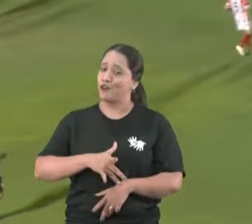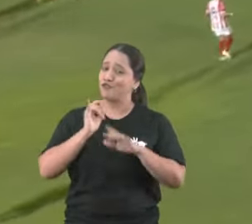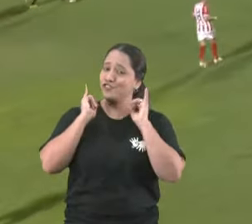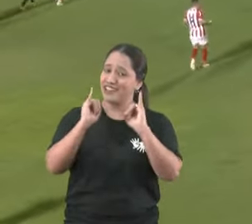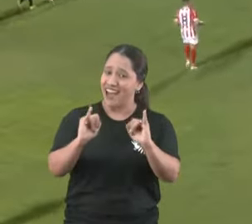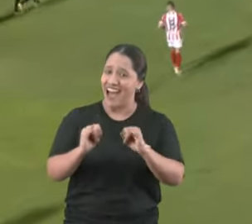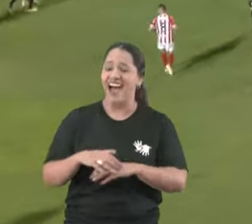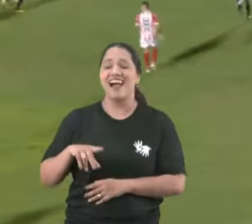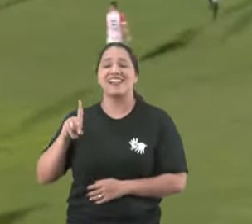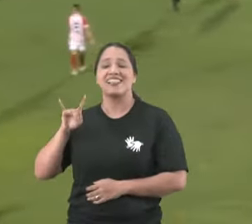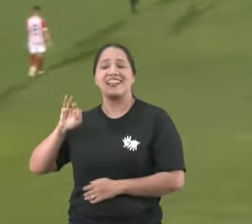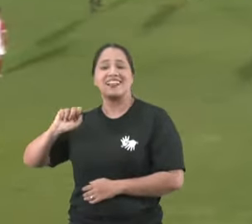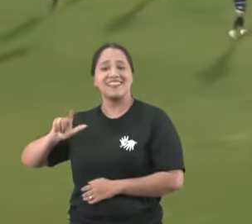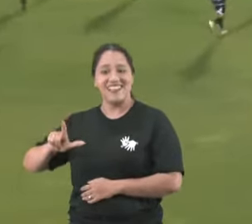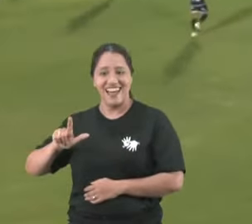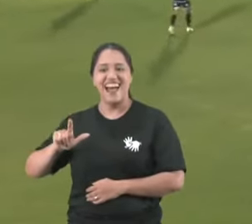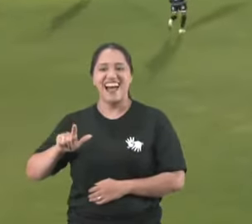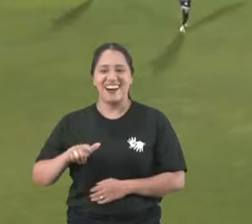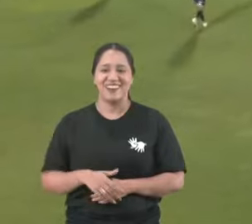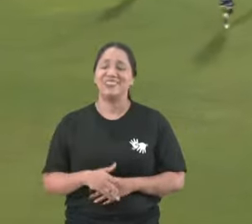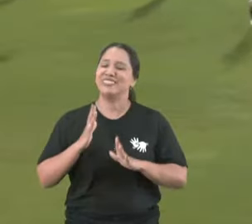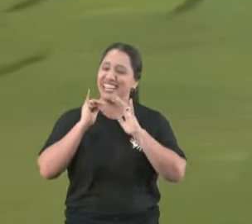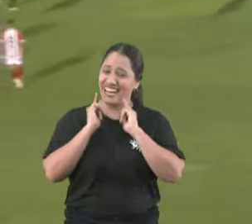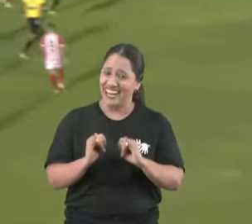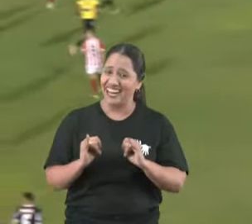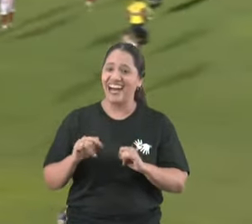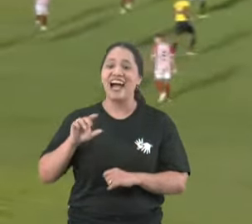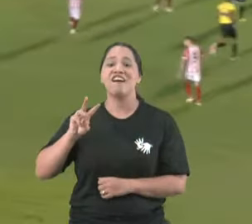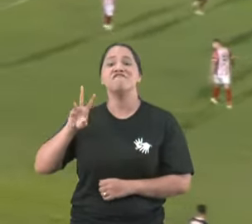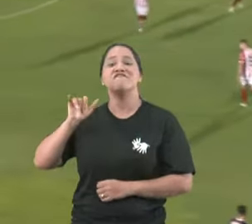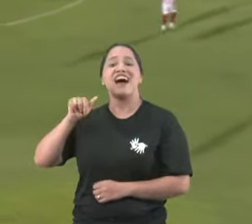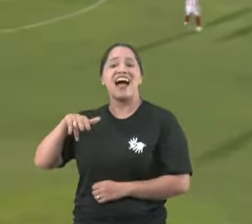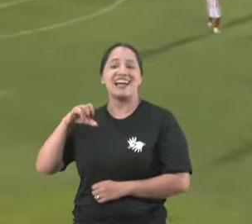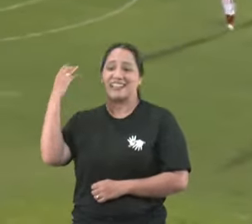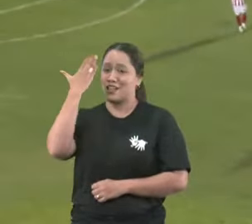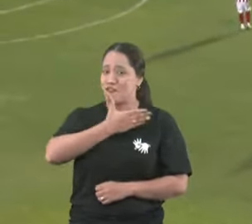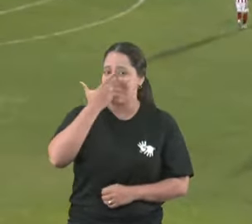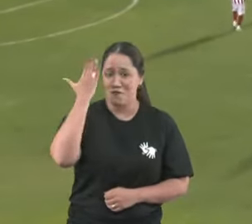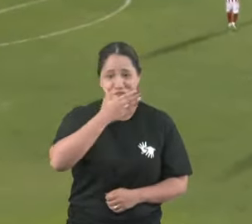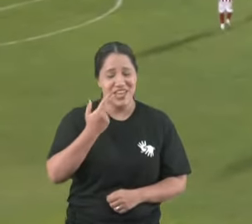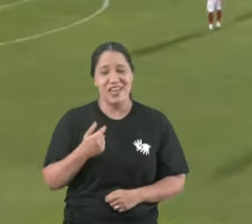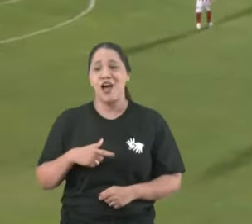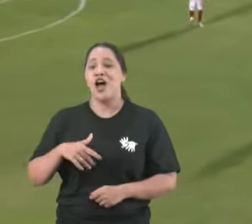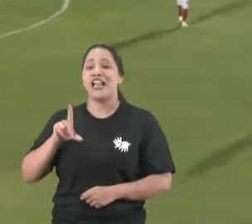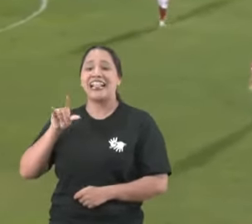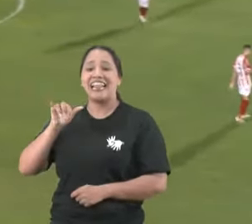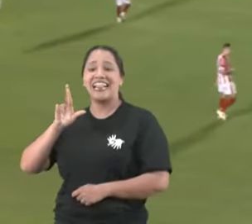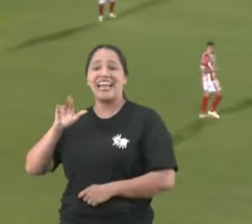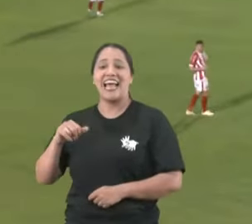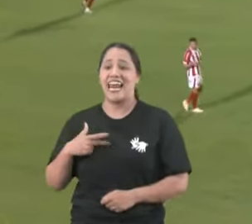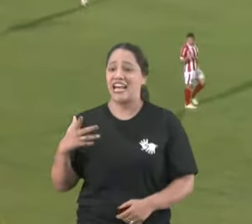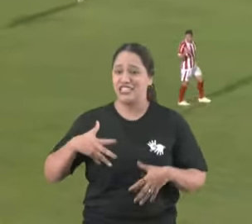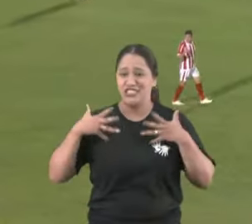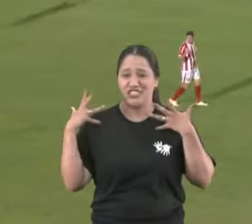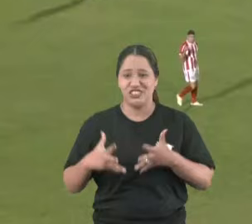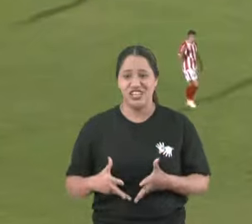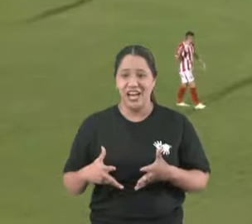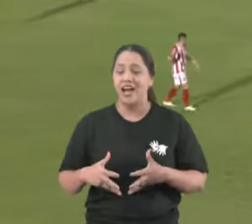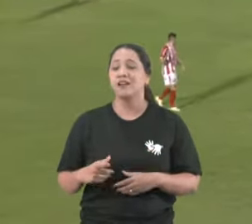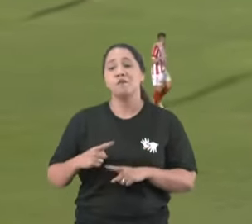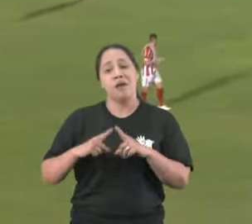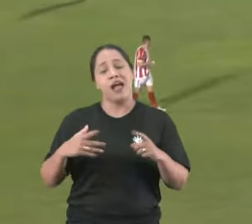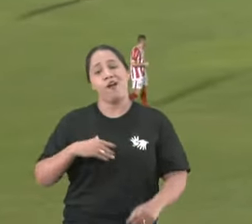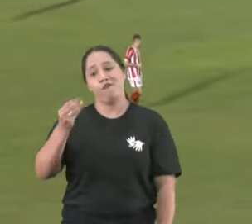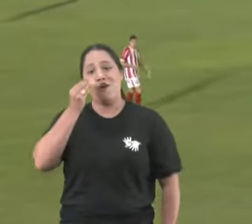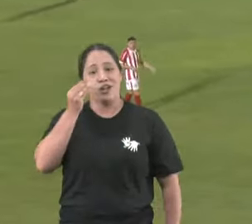o Daniel também viu isso. O Wagner não viu, o Didira ficou chateado, mas o Daniel disse, eu vou me